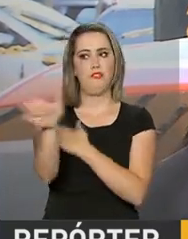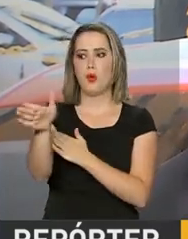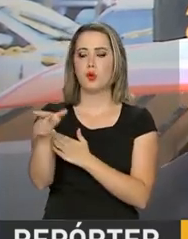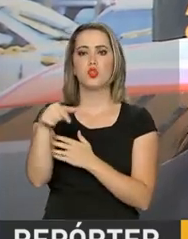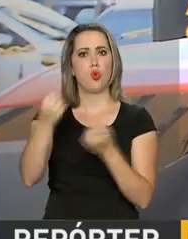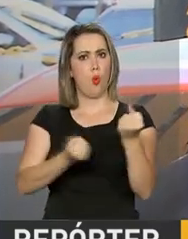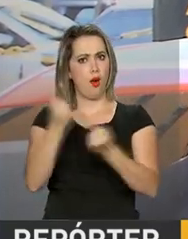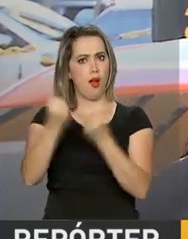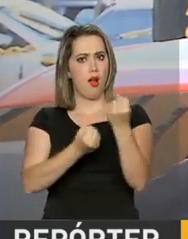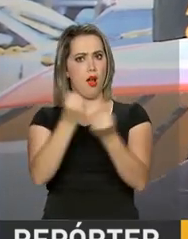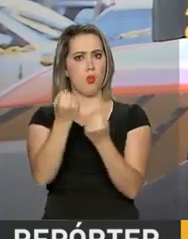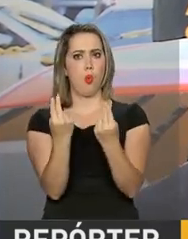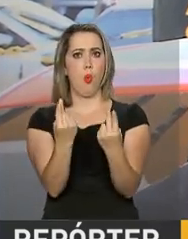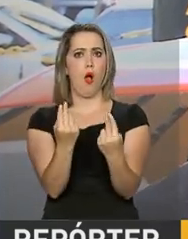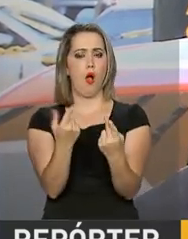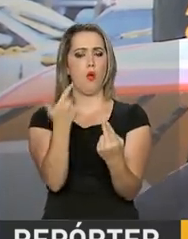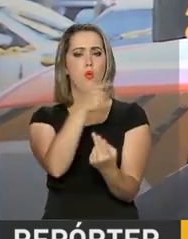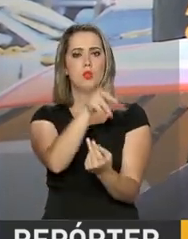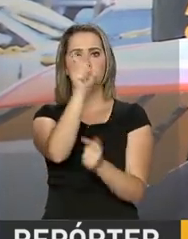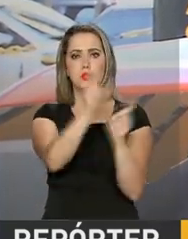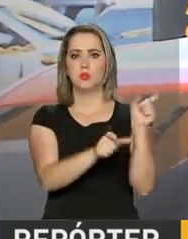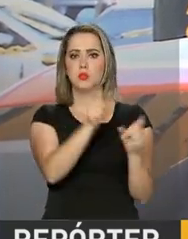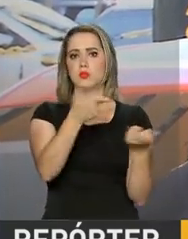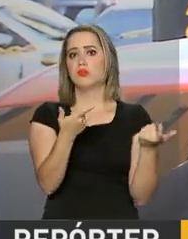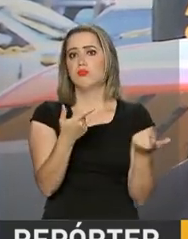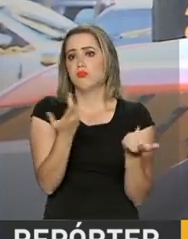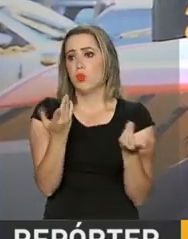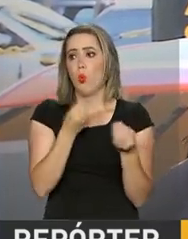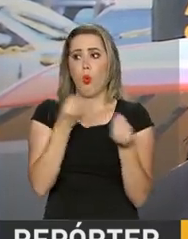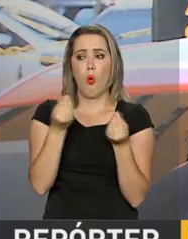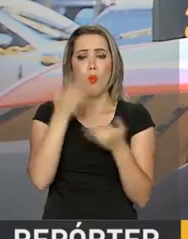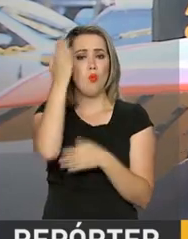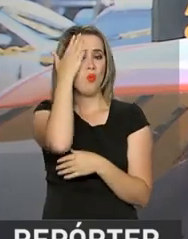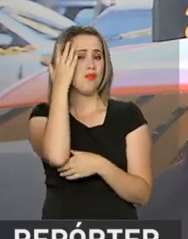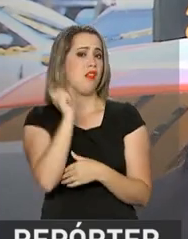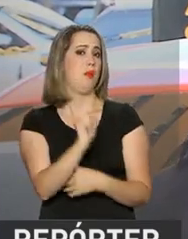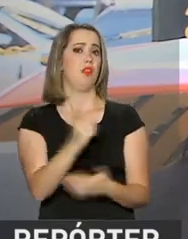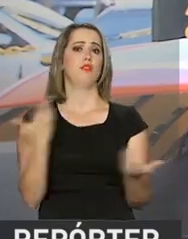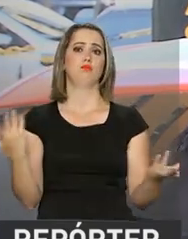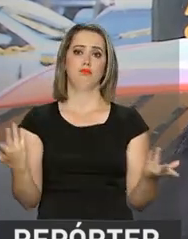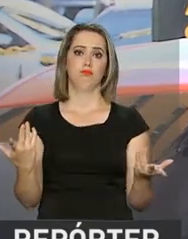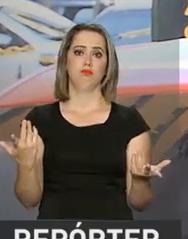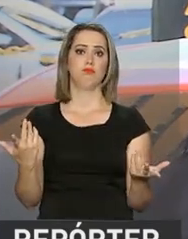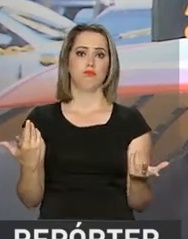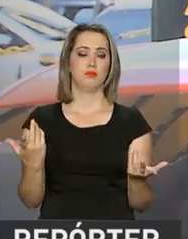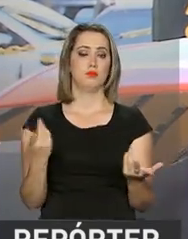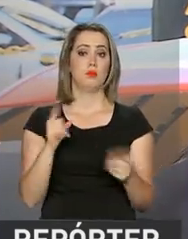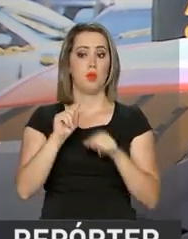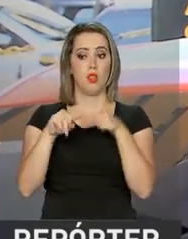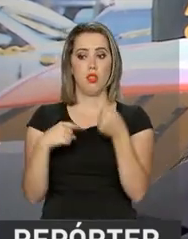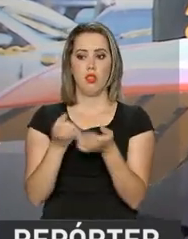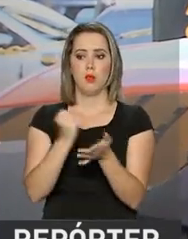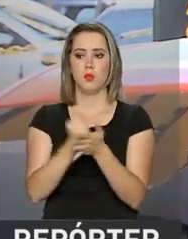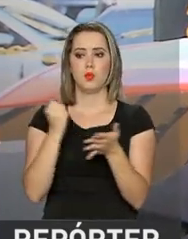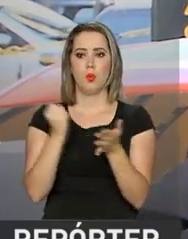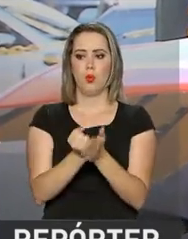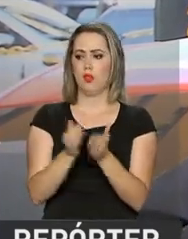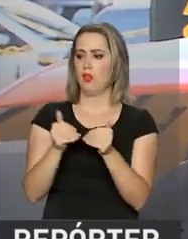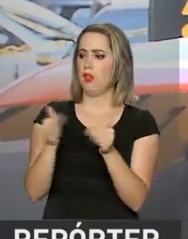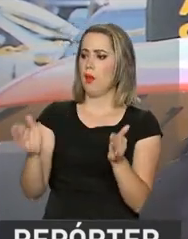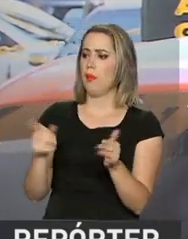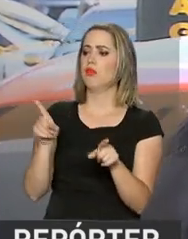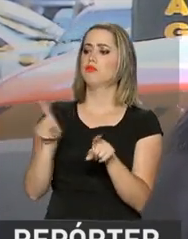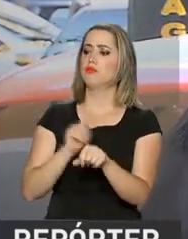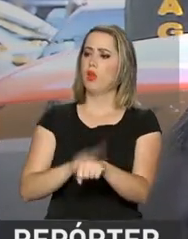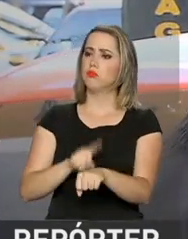um cliente comum né a gente não tem nenhum tipo de desconfiança E aí depois desse contrato aberto e